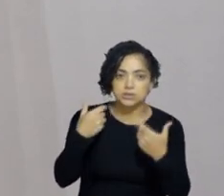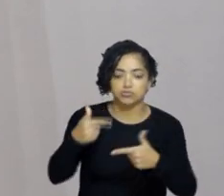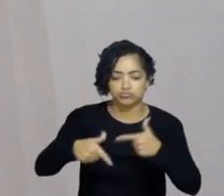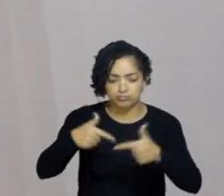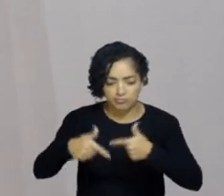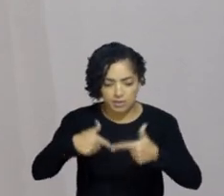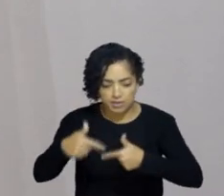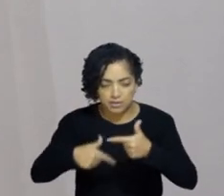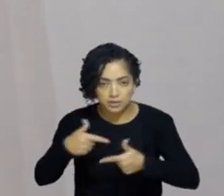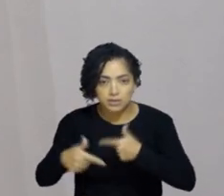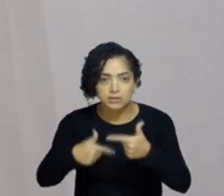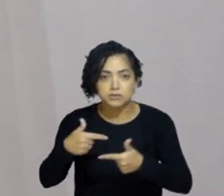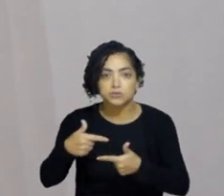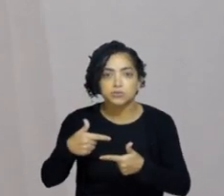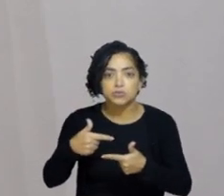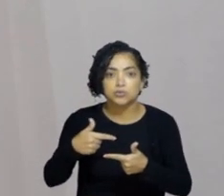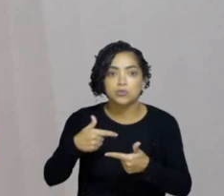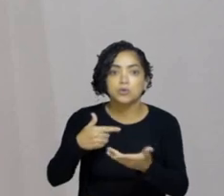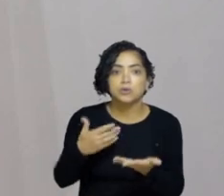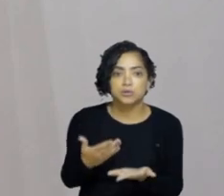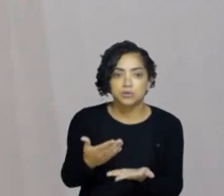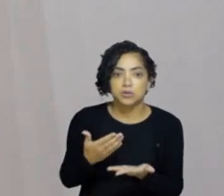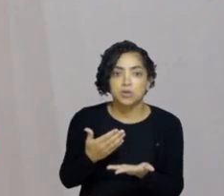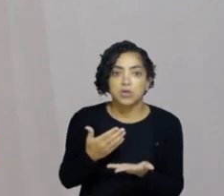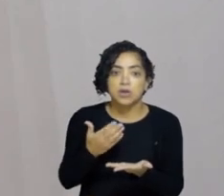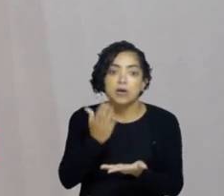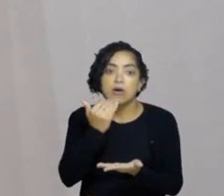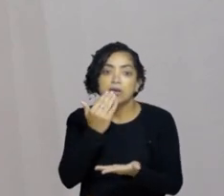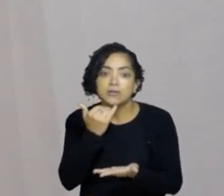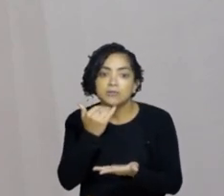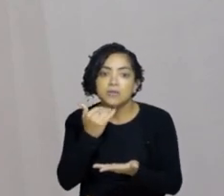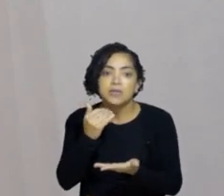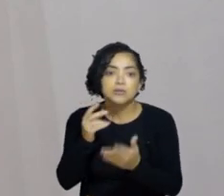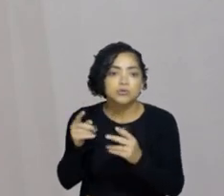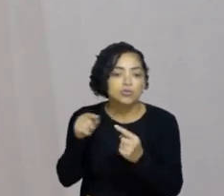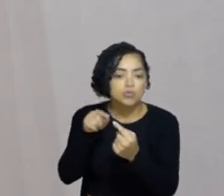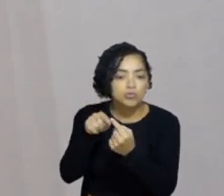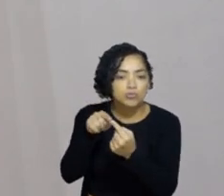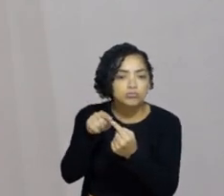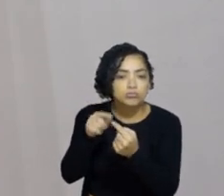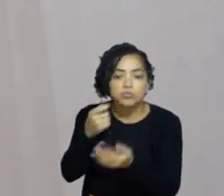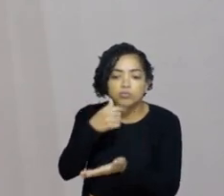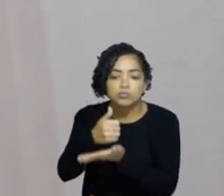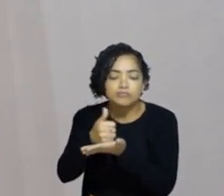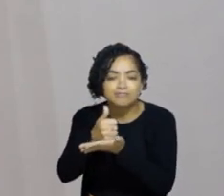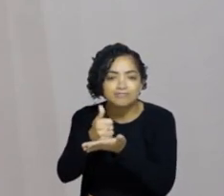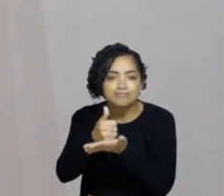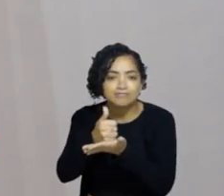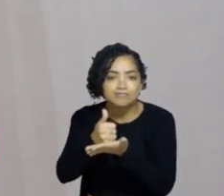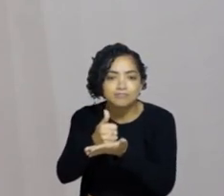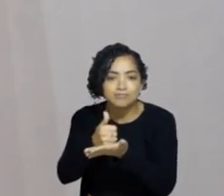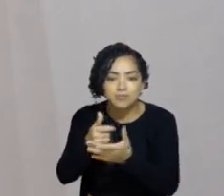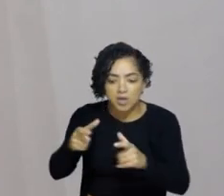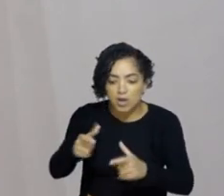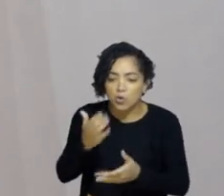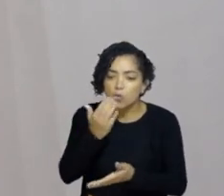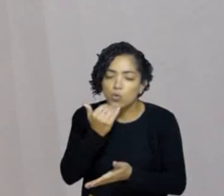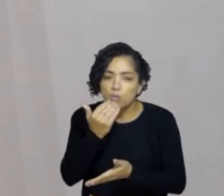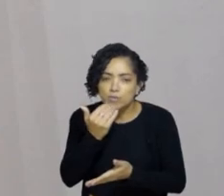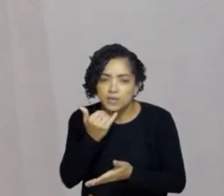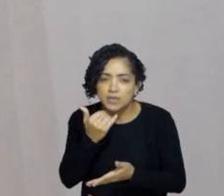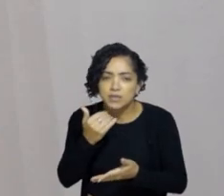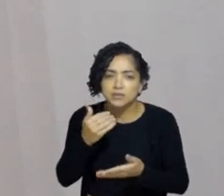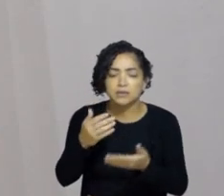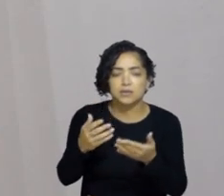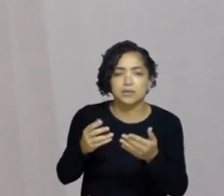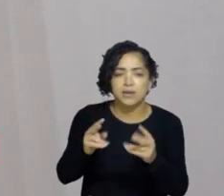o alimento tem que ser o nosso remédio, o nosso prato de comida ele tem que ser um monte de vitamina, um monte